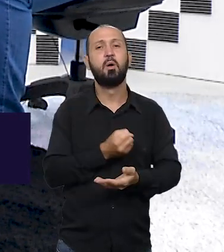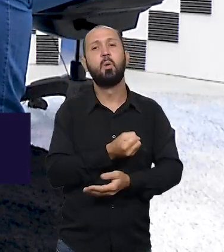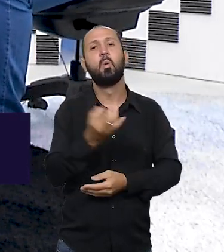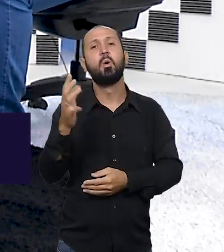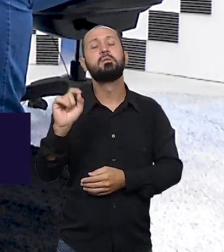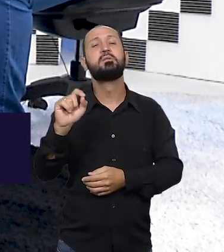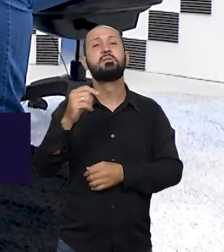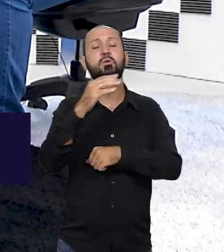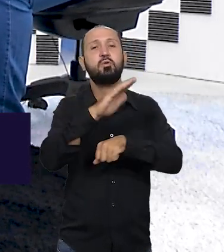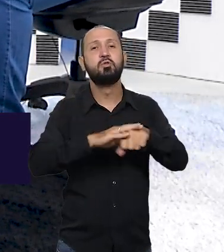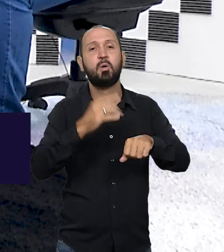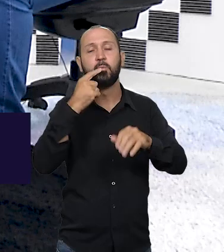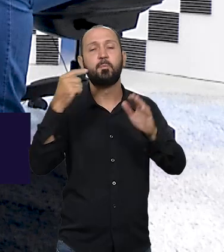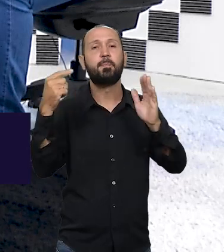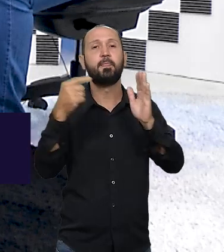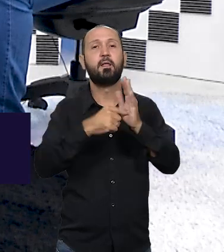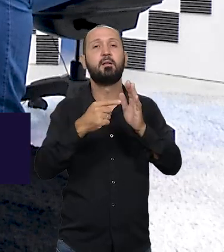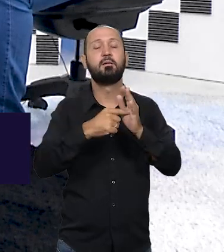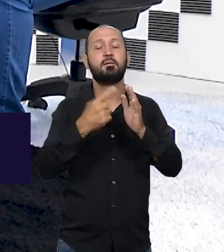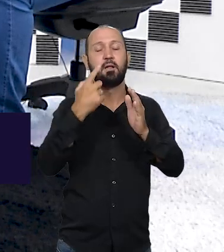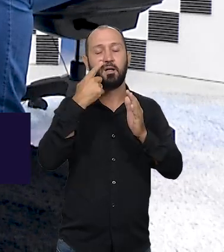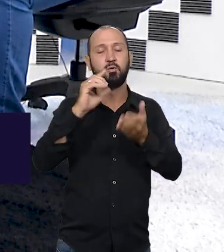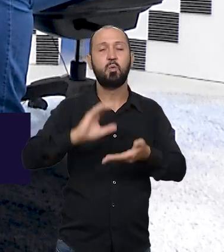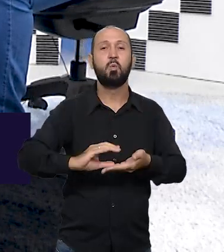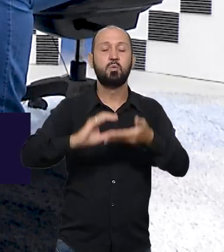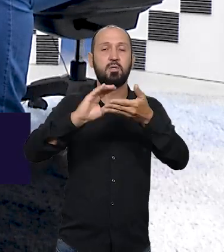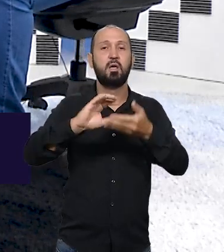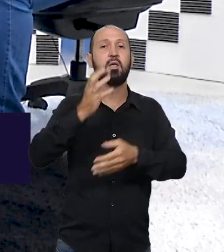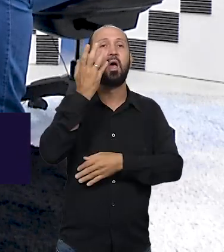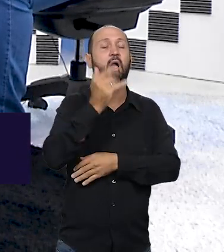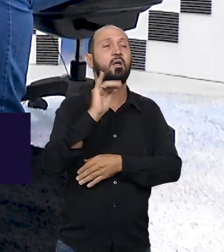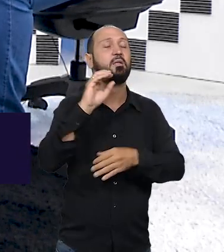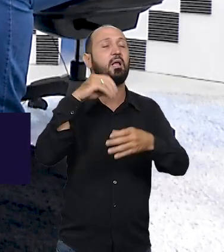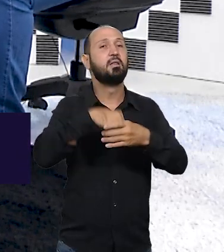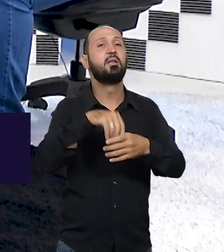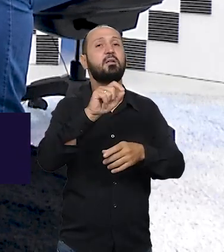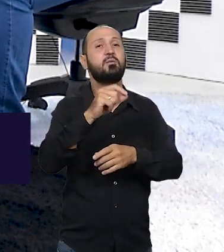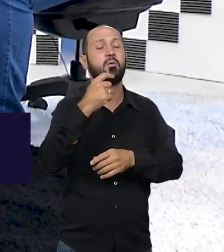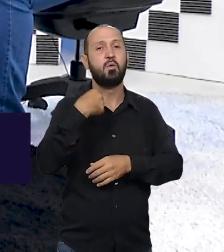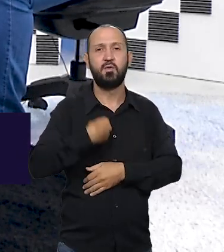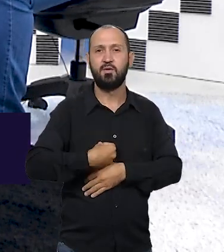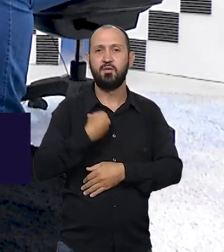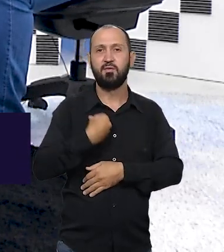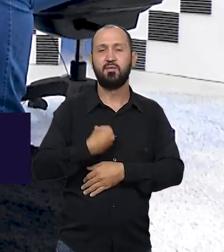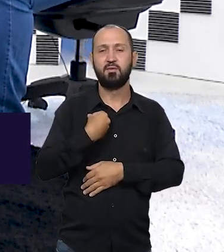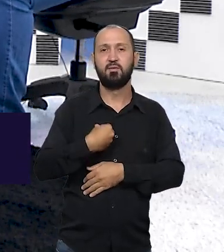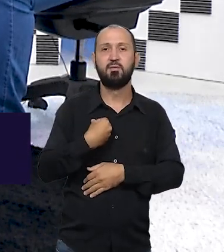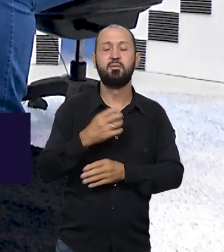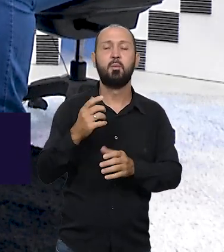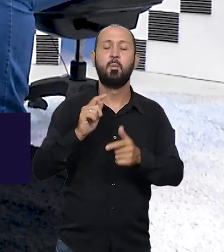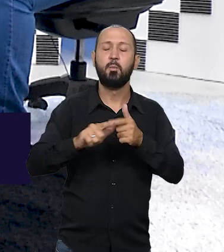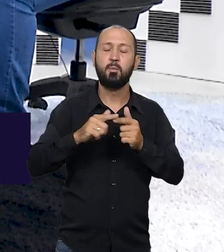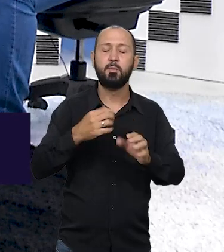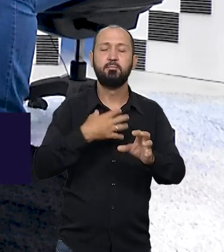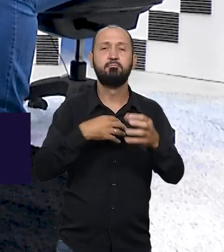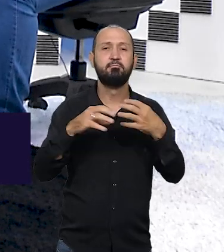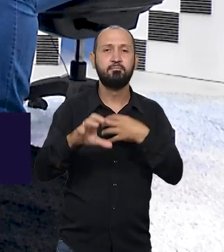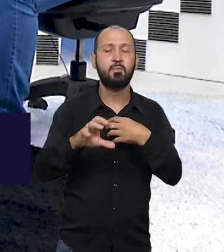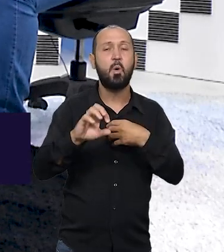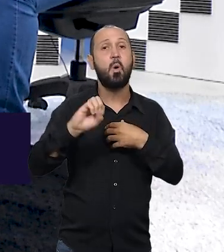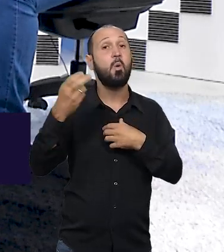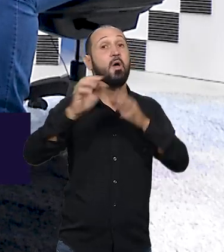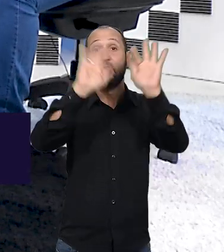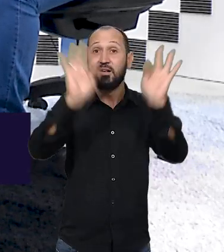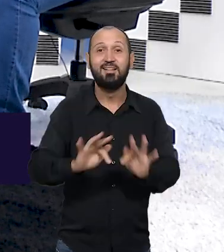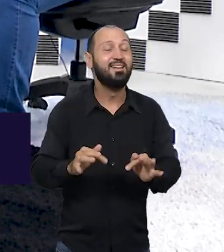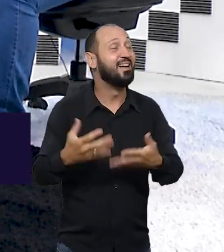na realidade a criança está ali dentro vivendo uma crise sensorial ou uma felicidade. O meu filho, ele sai gritando dentro de